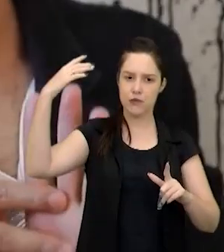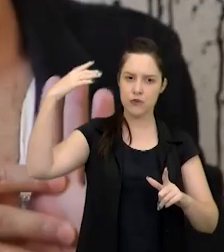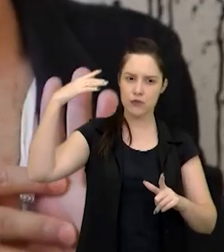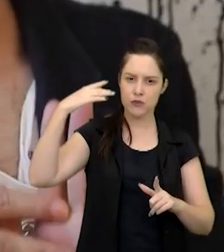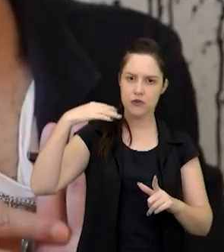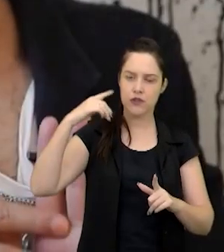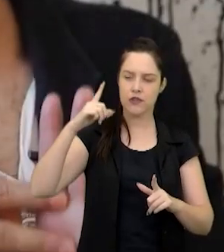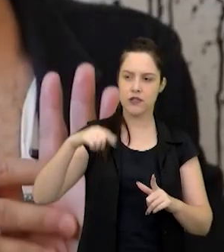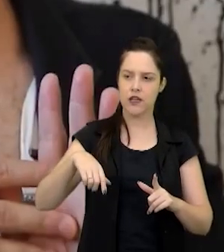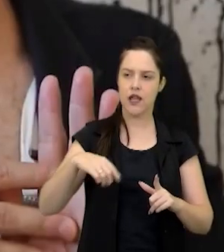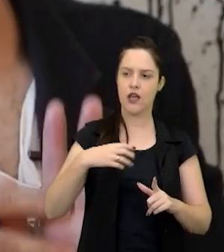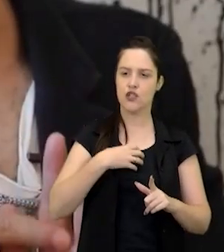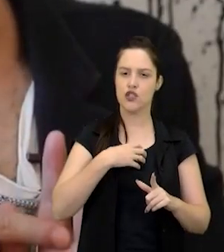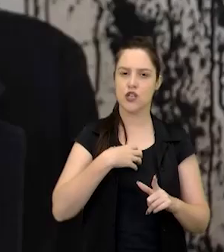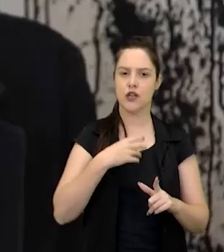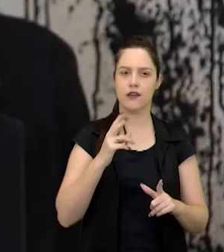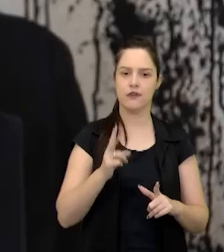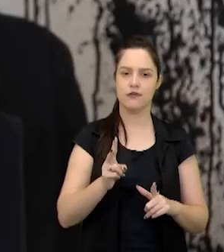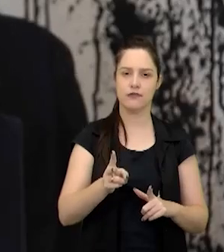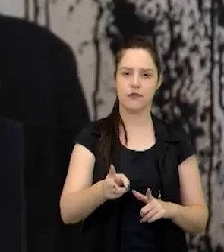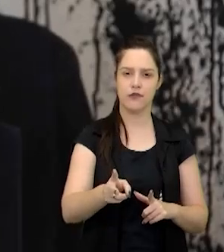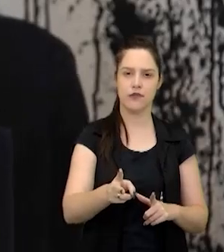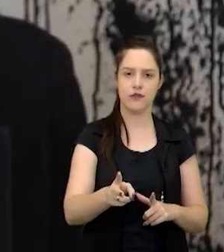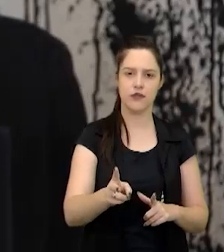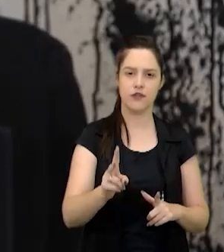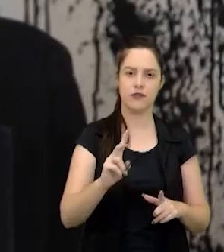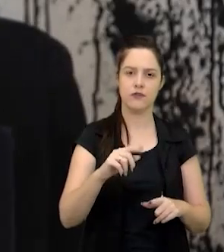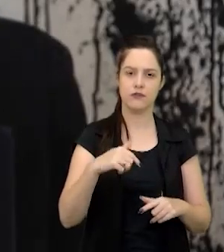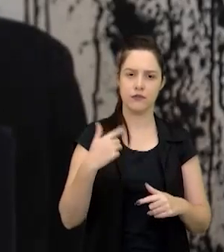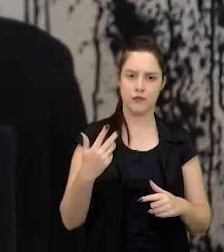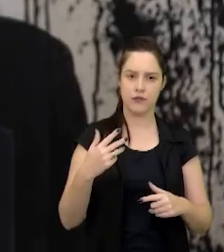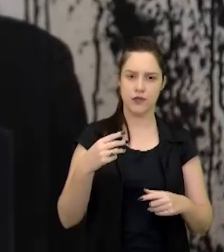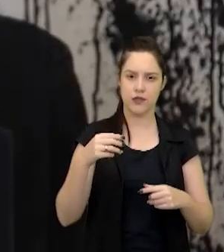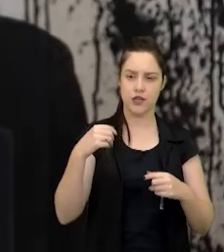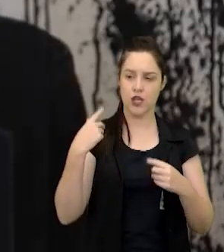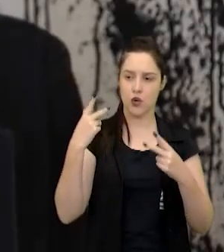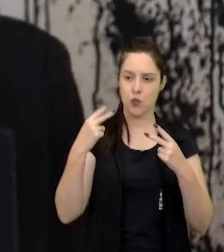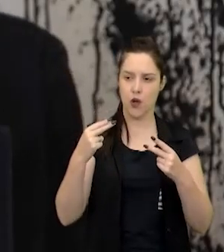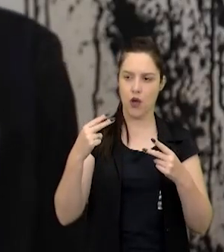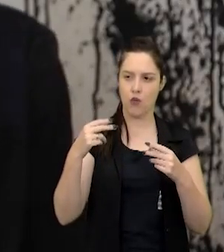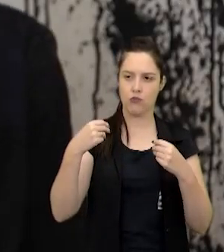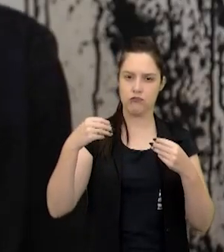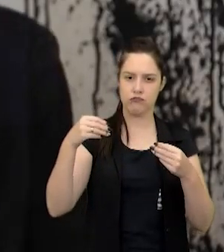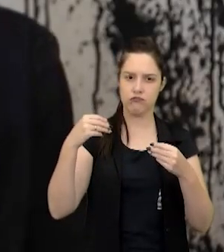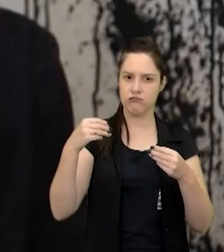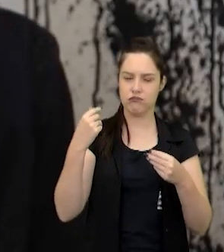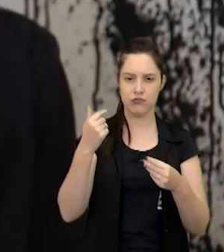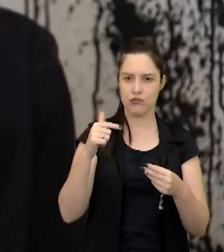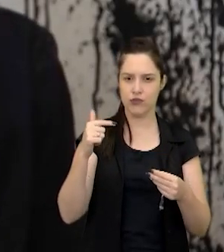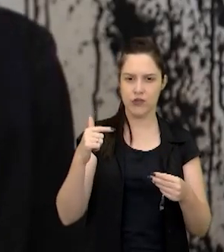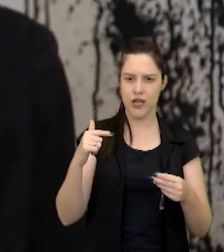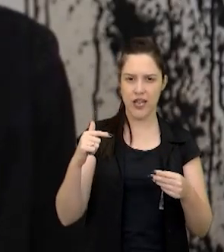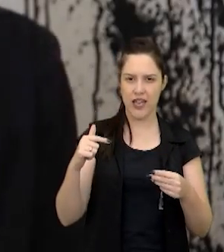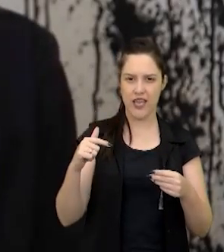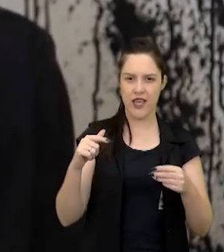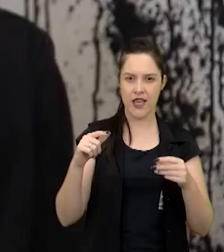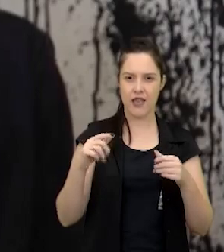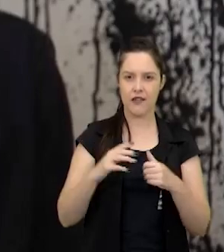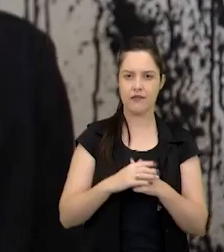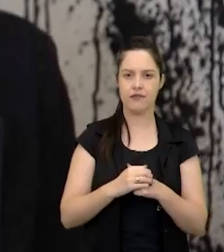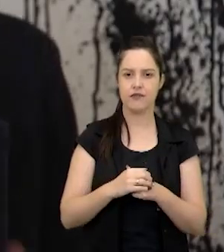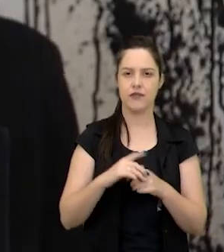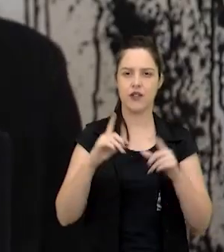permanente numa chapa de metal. Não existiam filmes como esse aqui no início. Foto é uma palavra de origem grega